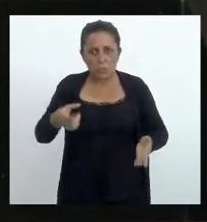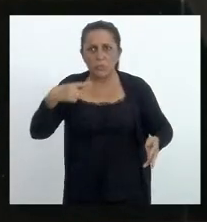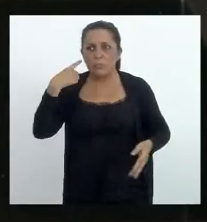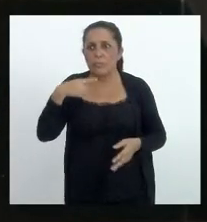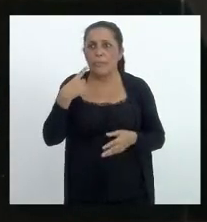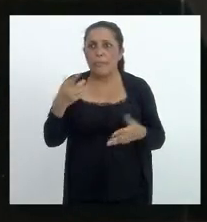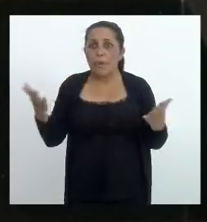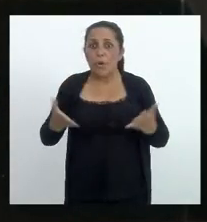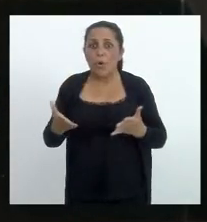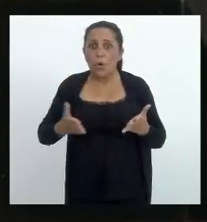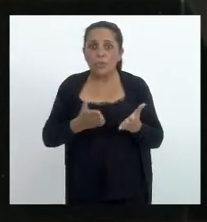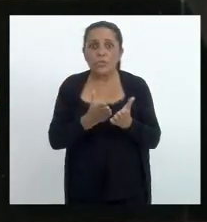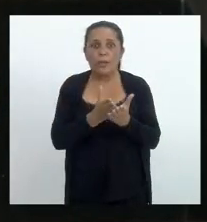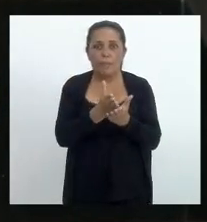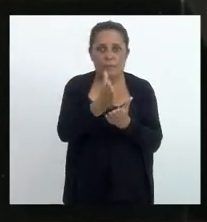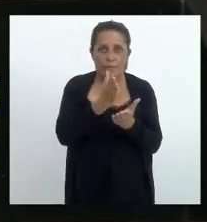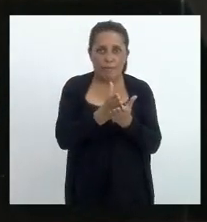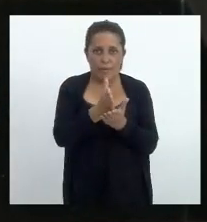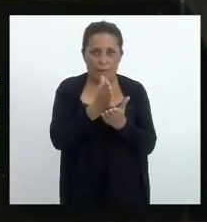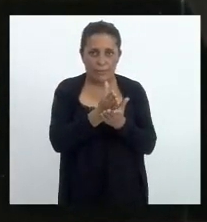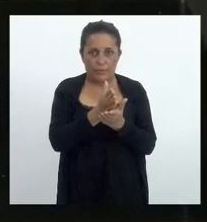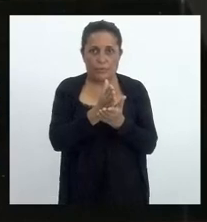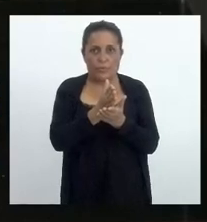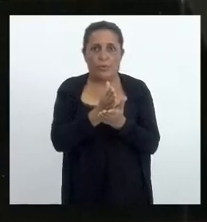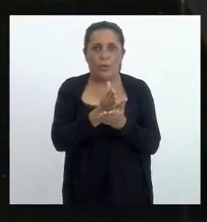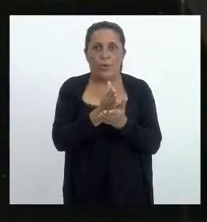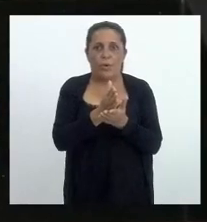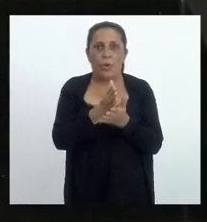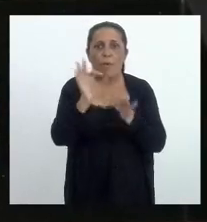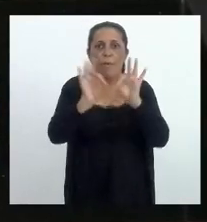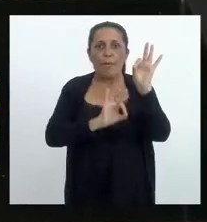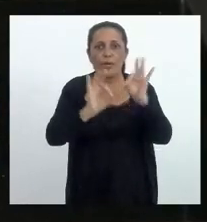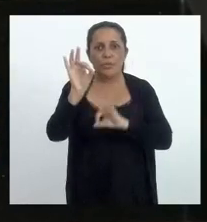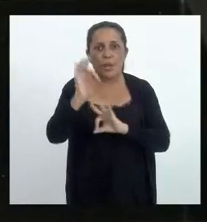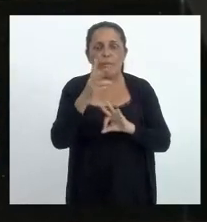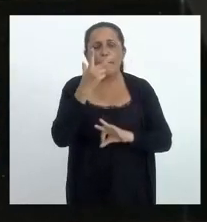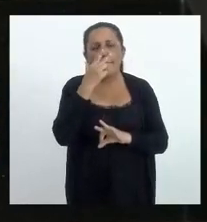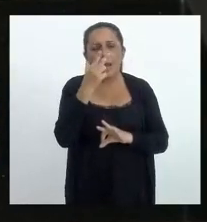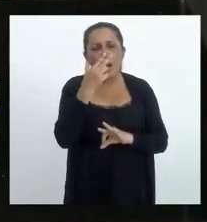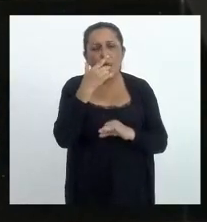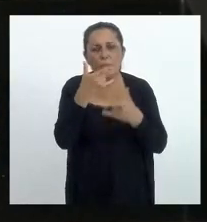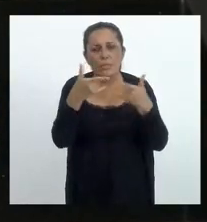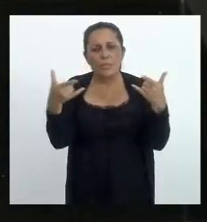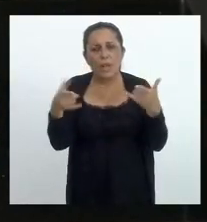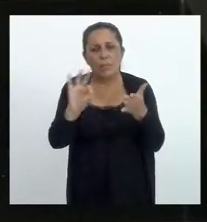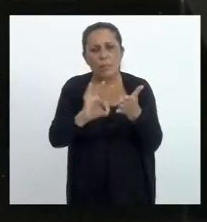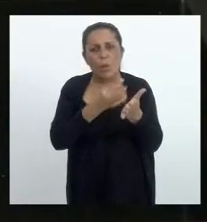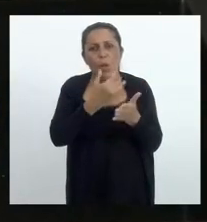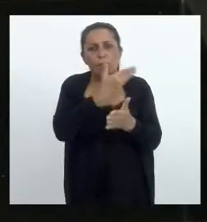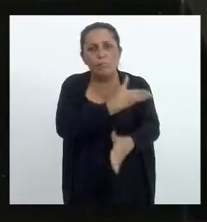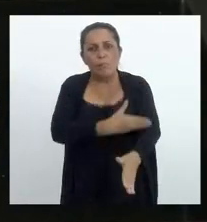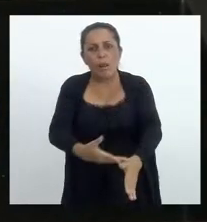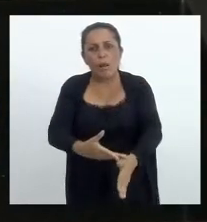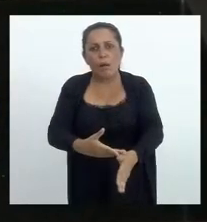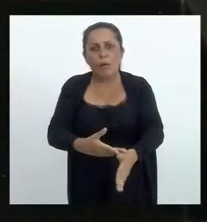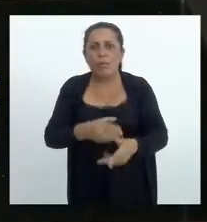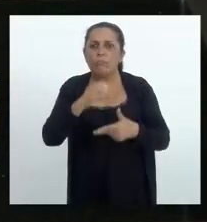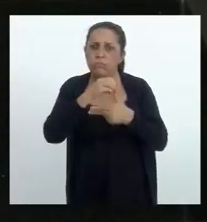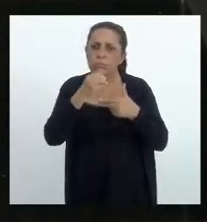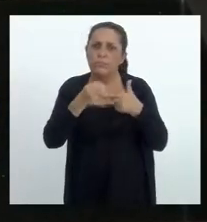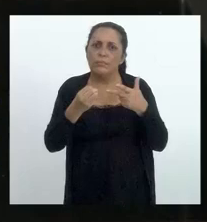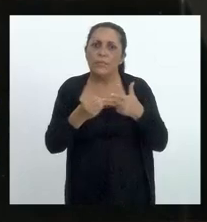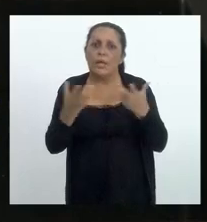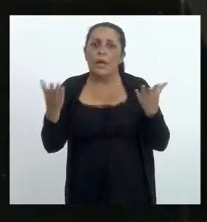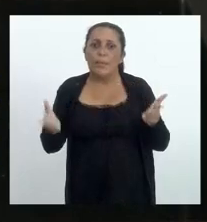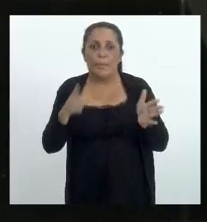hoje, aprovar um projeto como esse é assinar um cheque em branco na mão do Executivo. E a minha pergunta